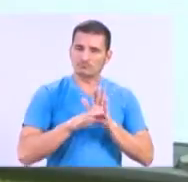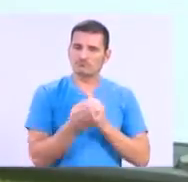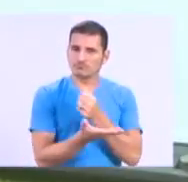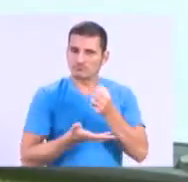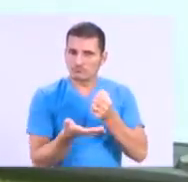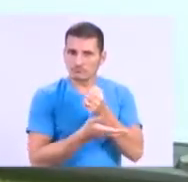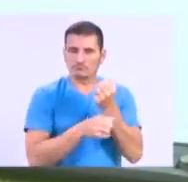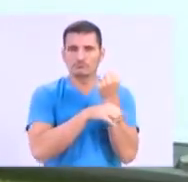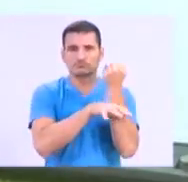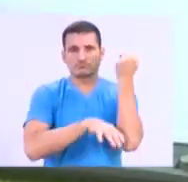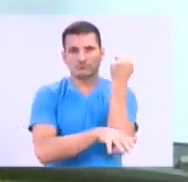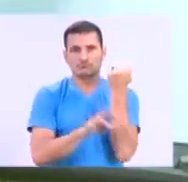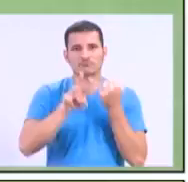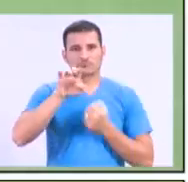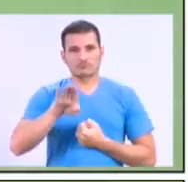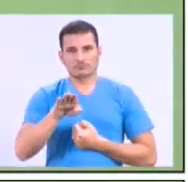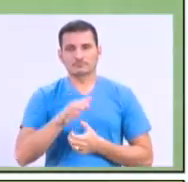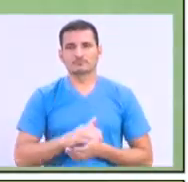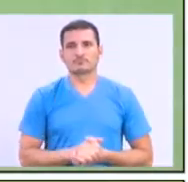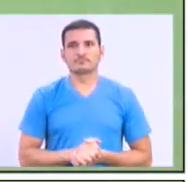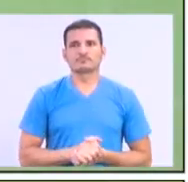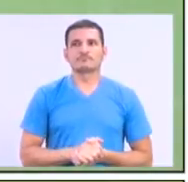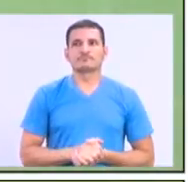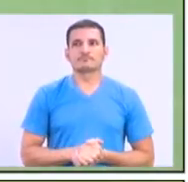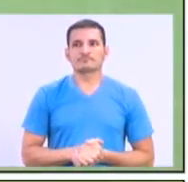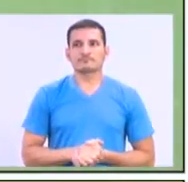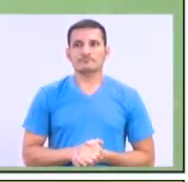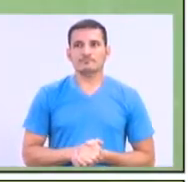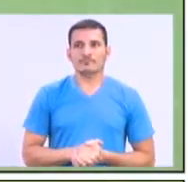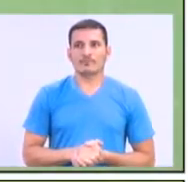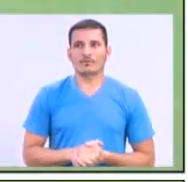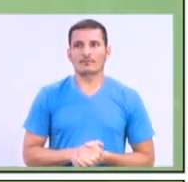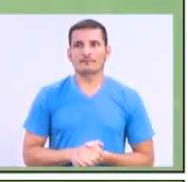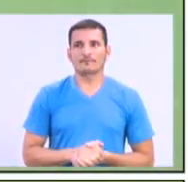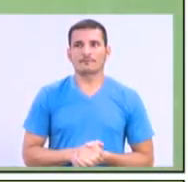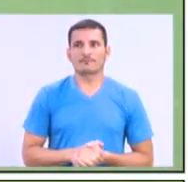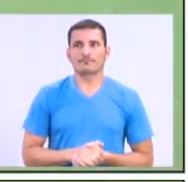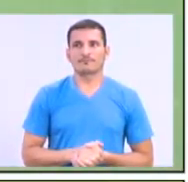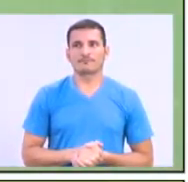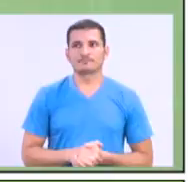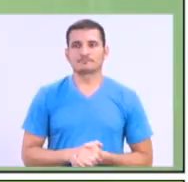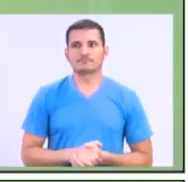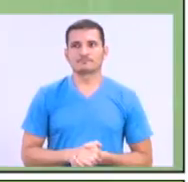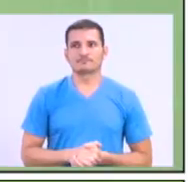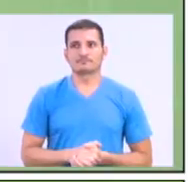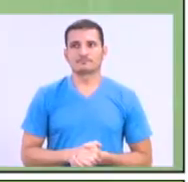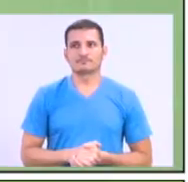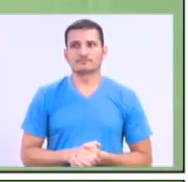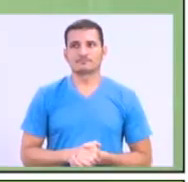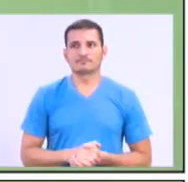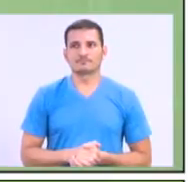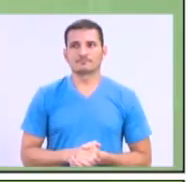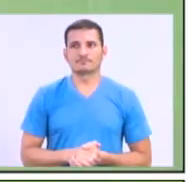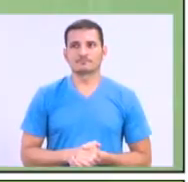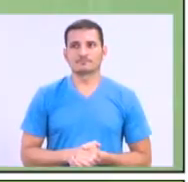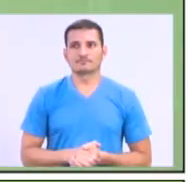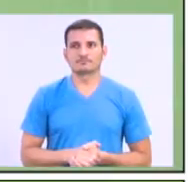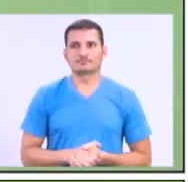web. No segundo momento, nós vamos trabalhar a linguagem de programação para o